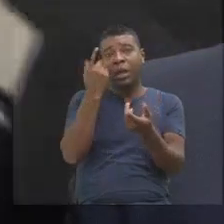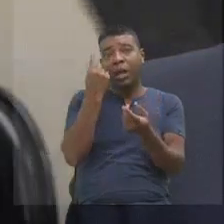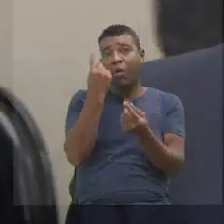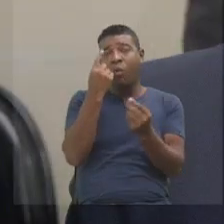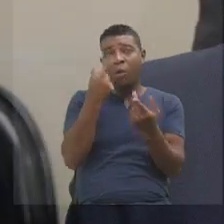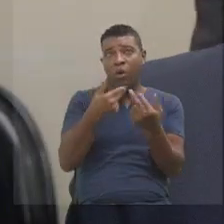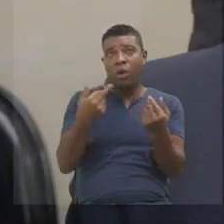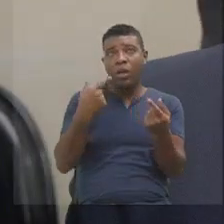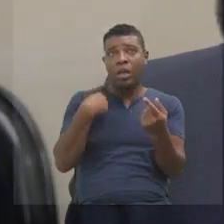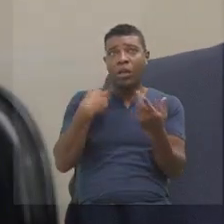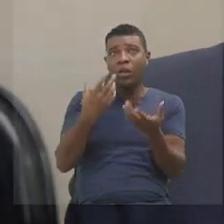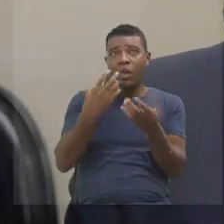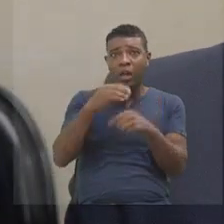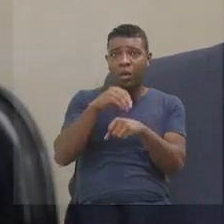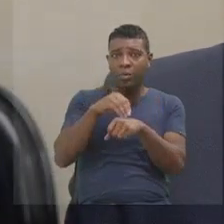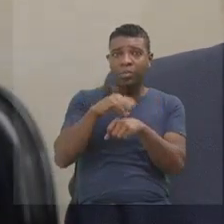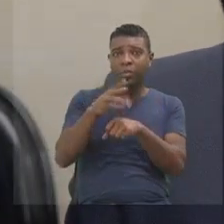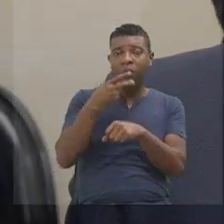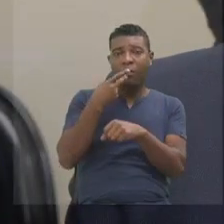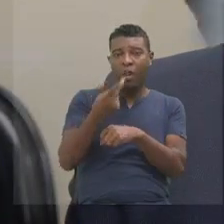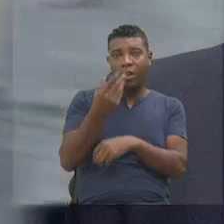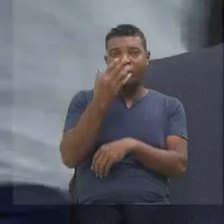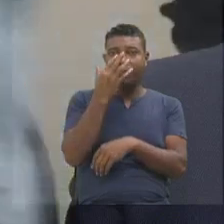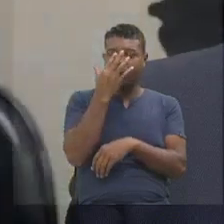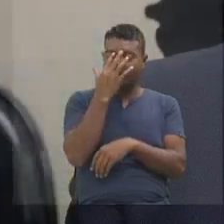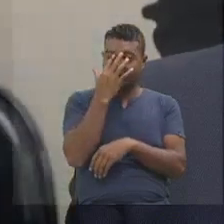ponto que eu gostaria de enfatizar